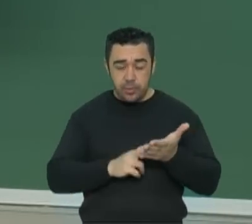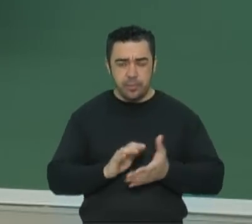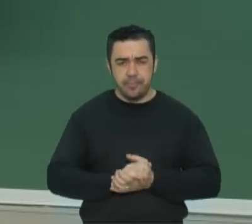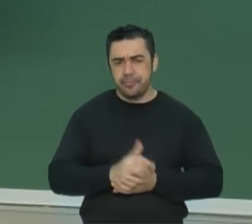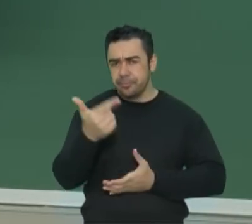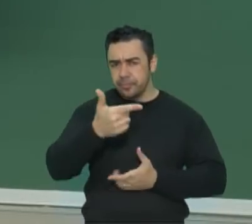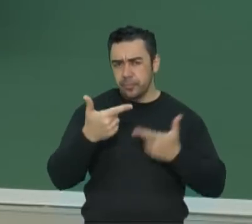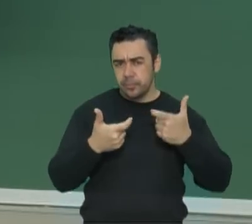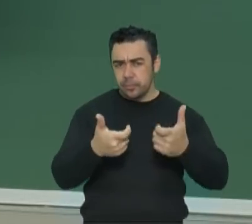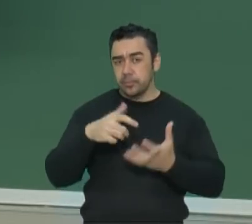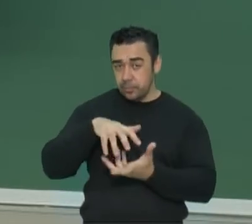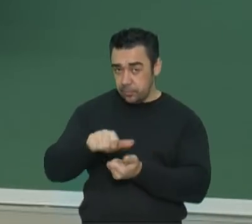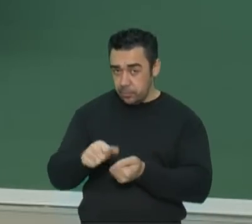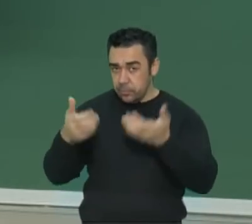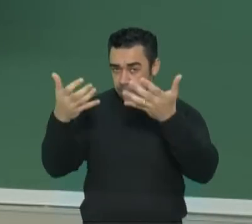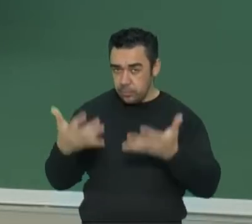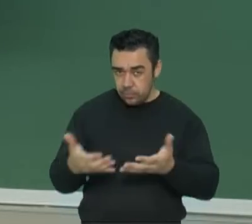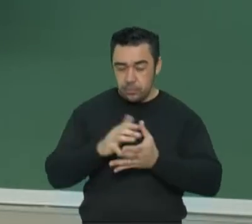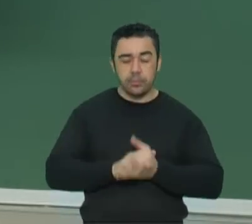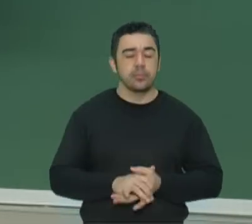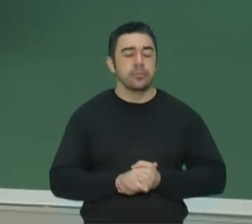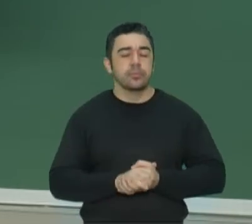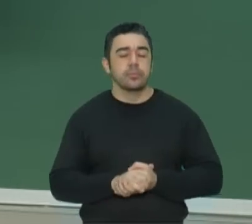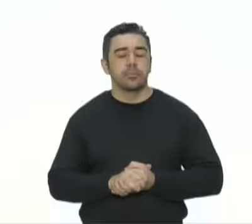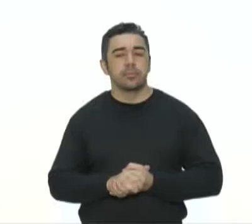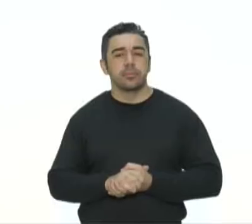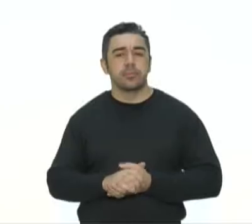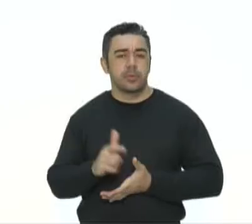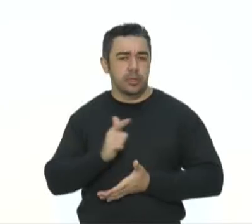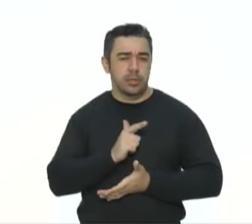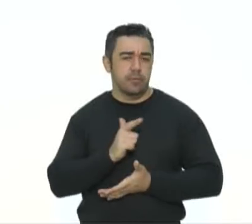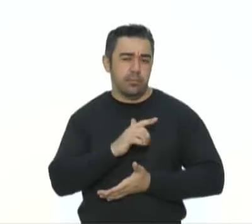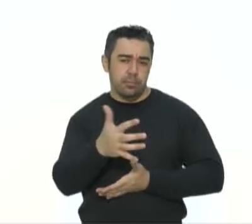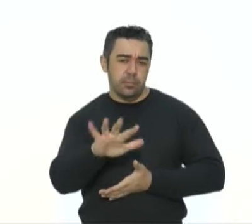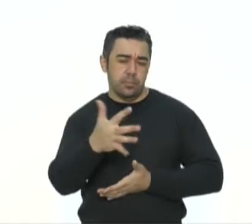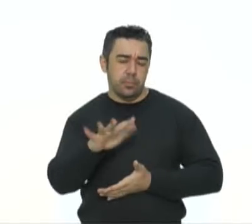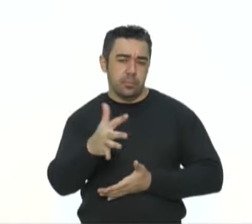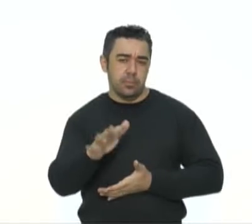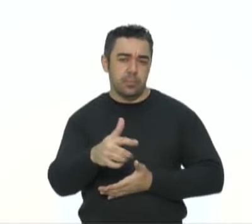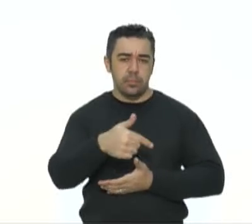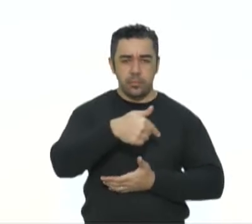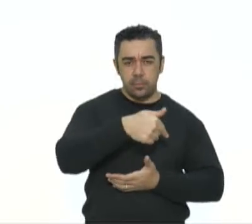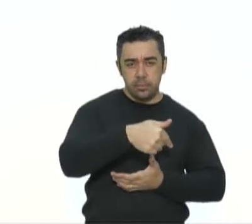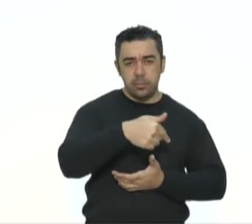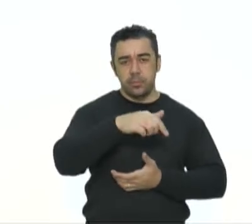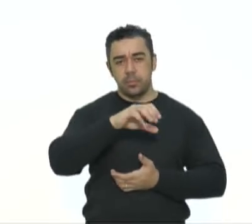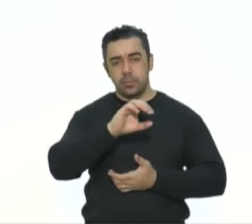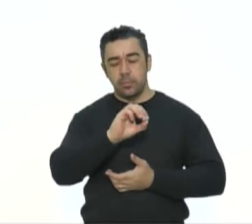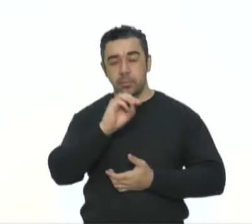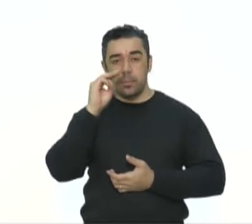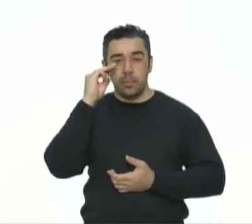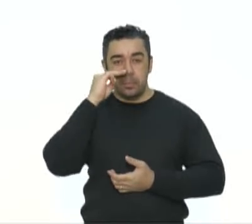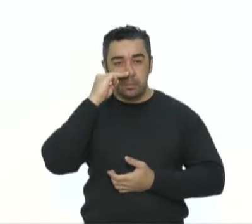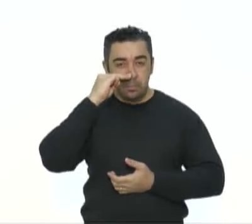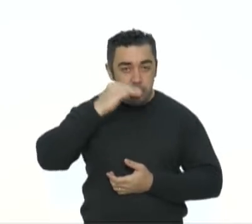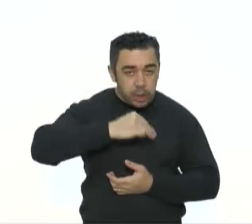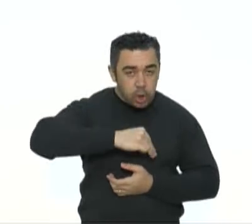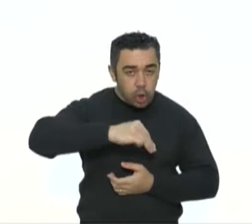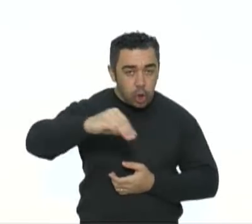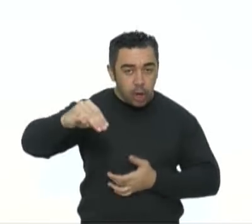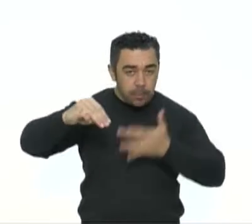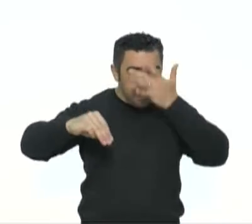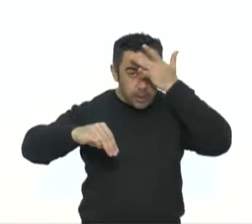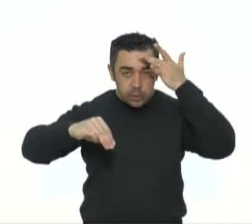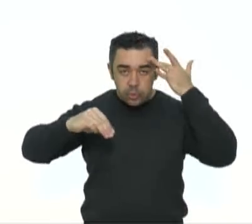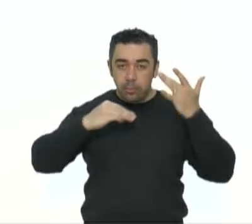Guerra Mundial, nós falamos disso, teve um saldo de cerca de 70 milhões de mortos,